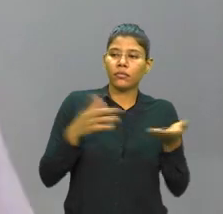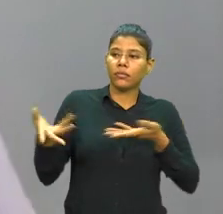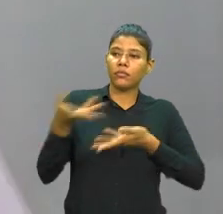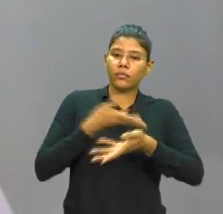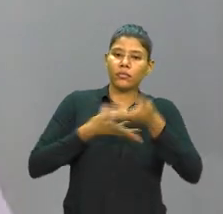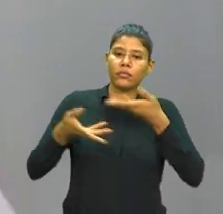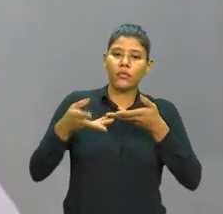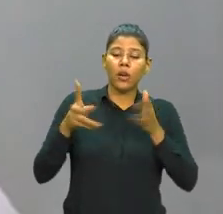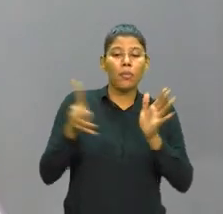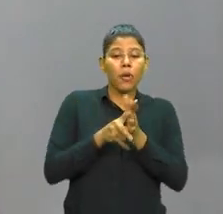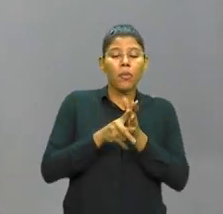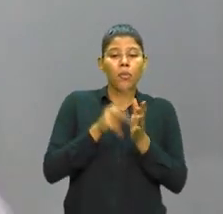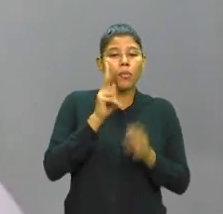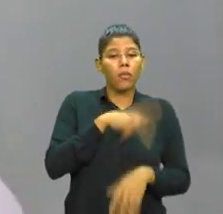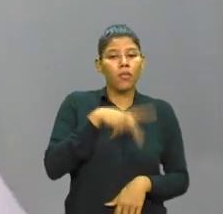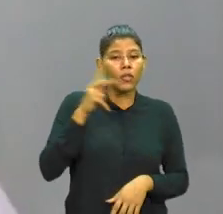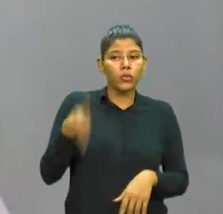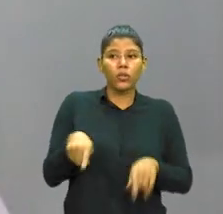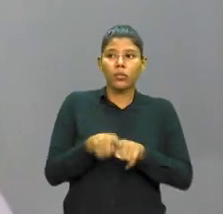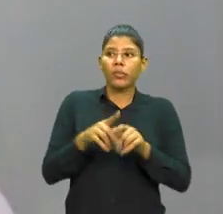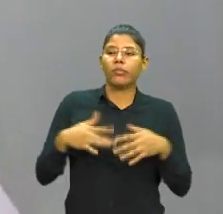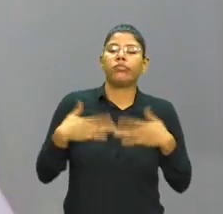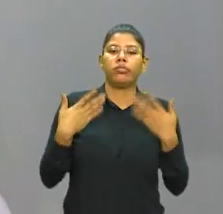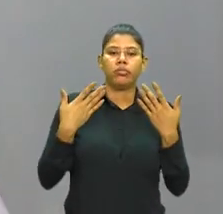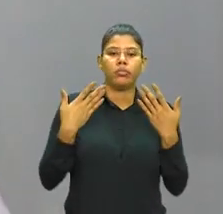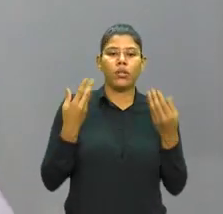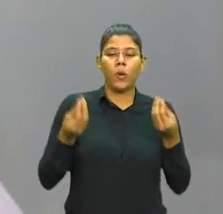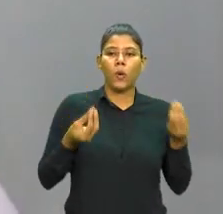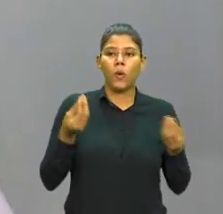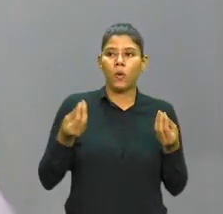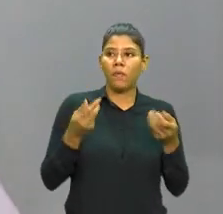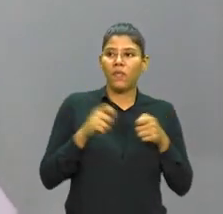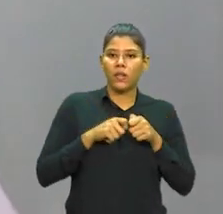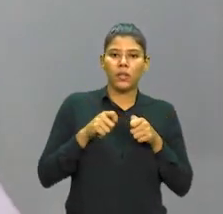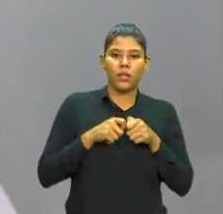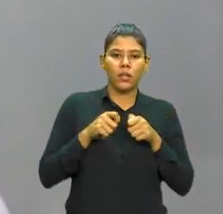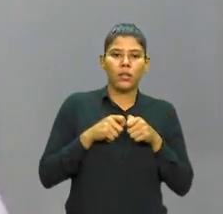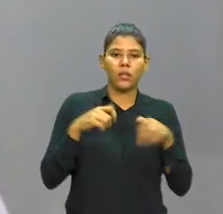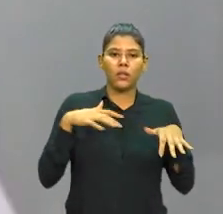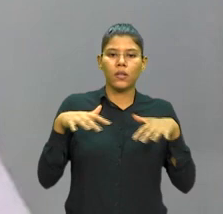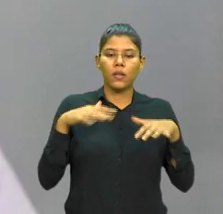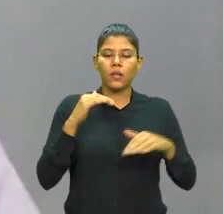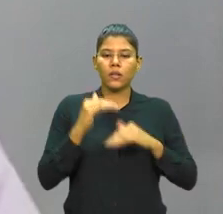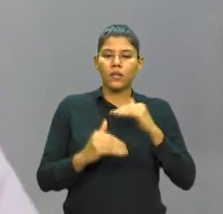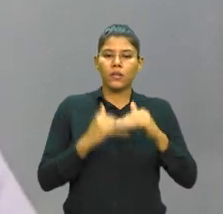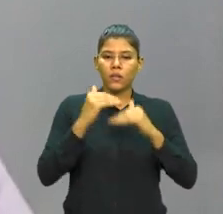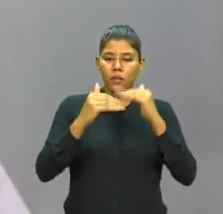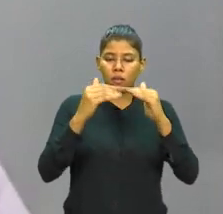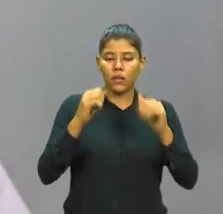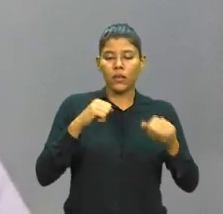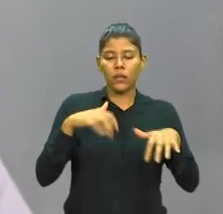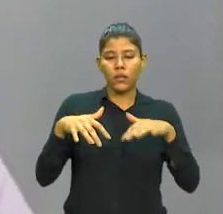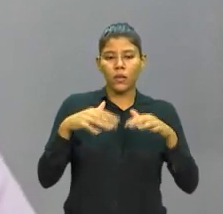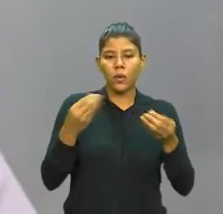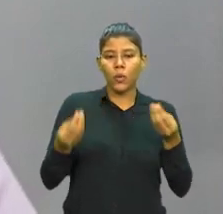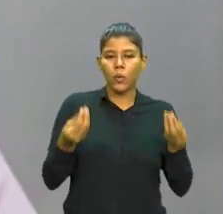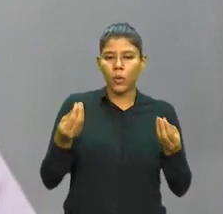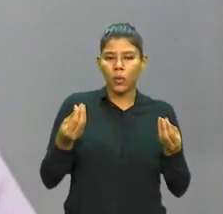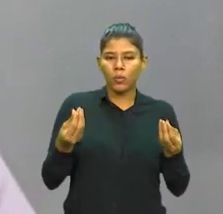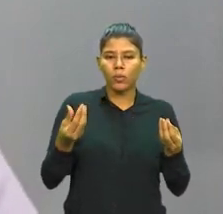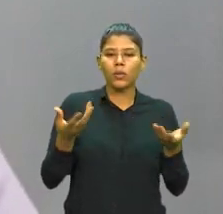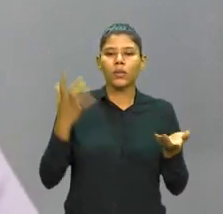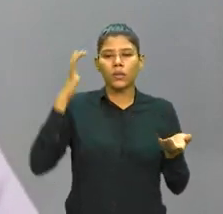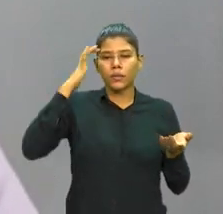Professor também foi pego de surpresa como é que ele estava fazendo desenvolvendo aquele trabalho então eu acho que essa